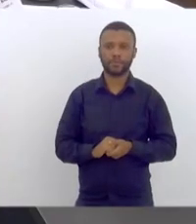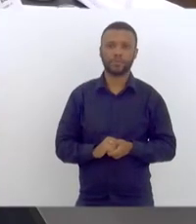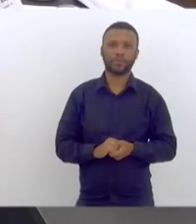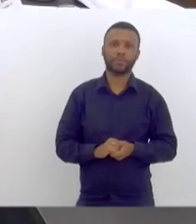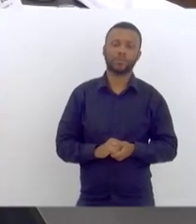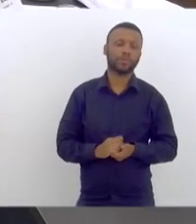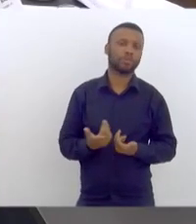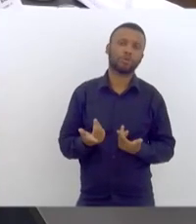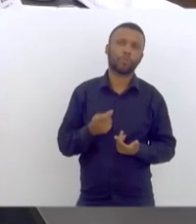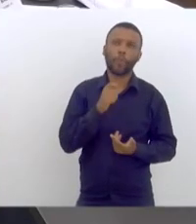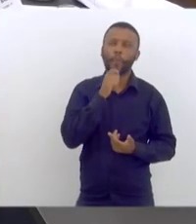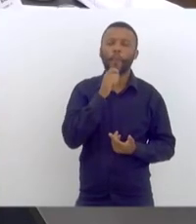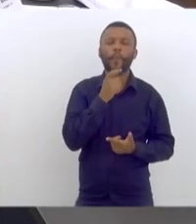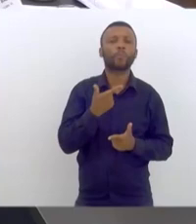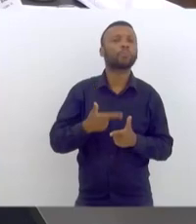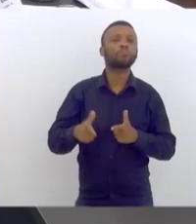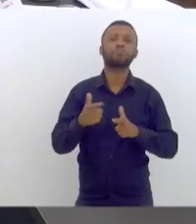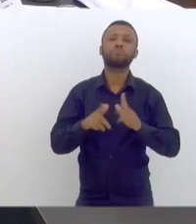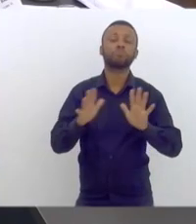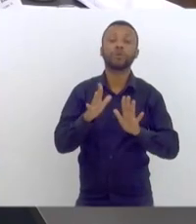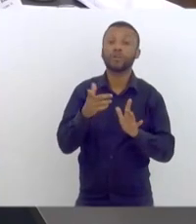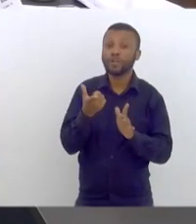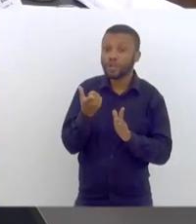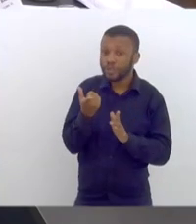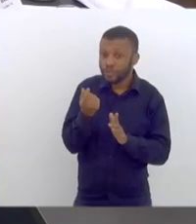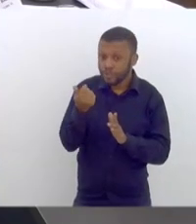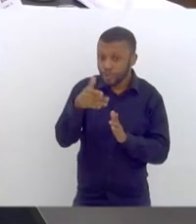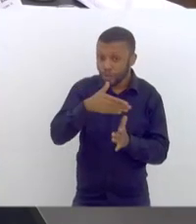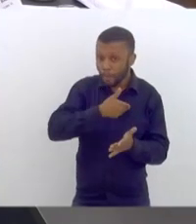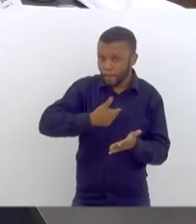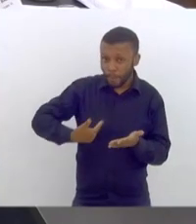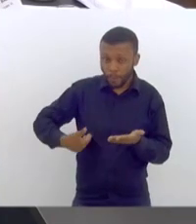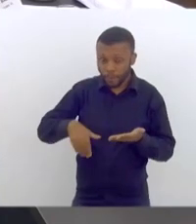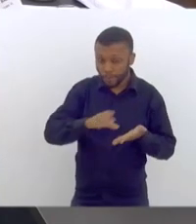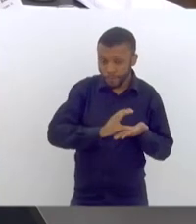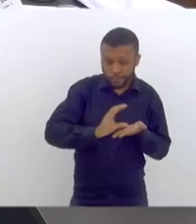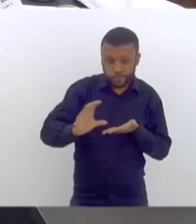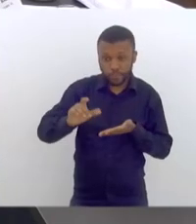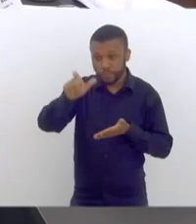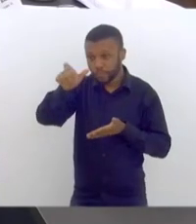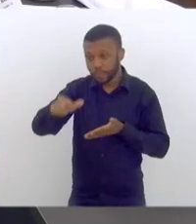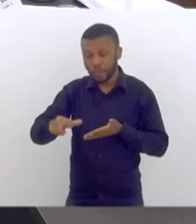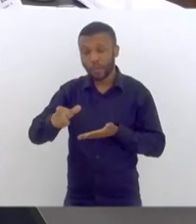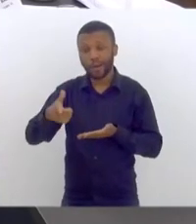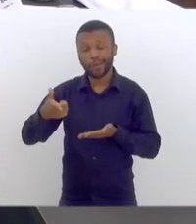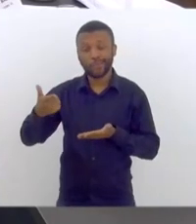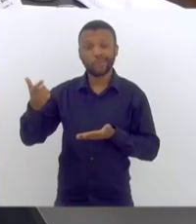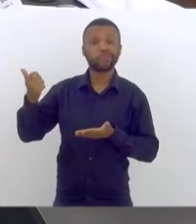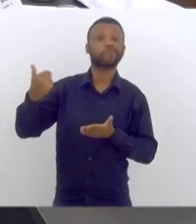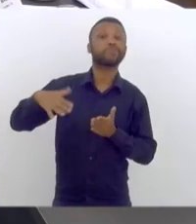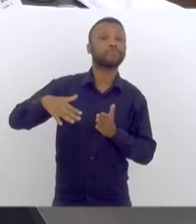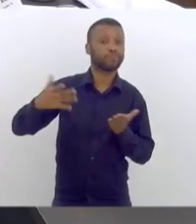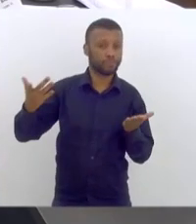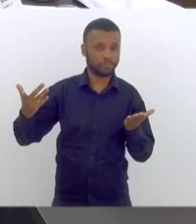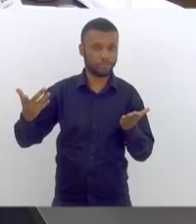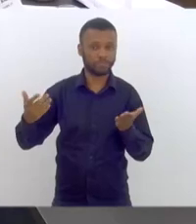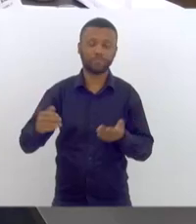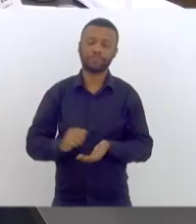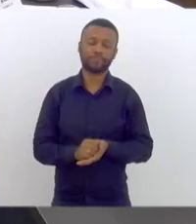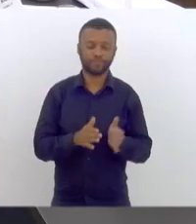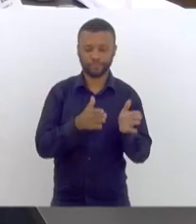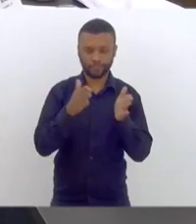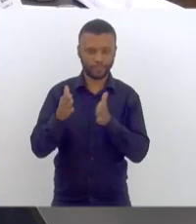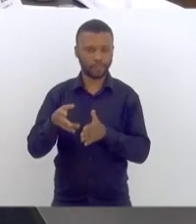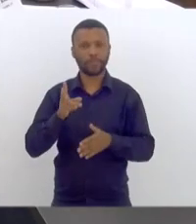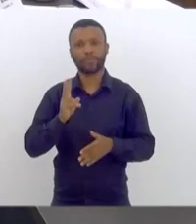botar porque ainda mais dinheiro público tomado para uma pessoa em idônea bom mas vamos continuar tá